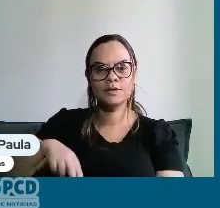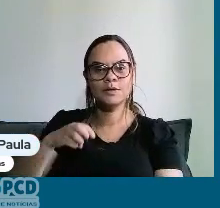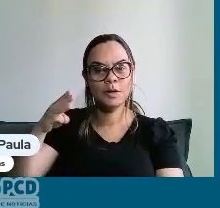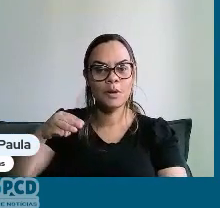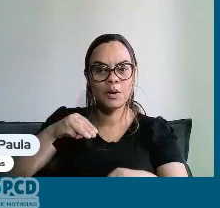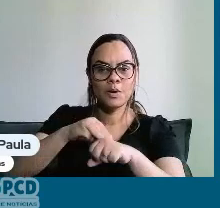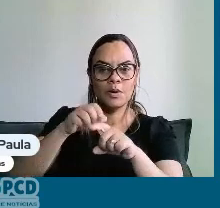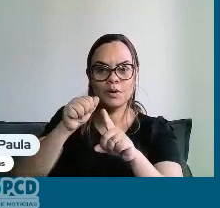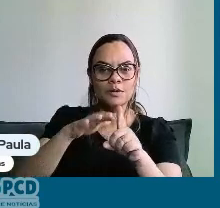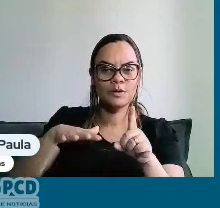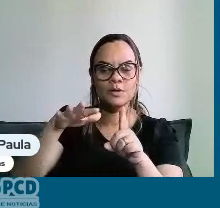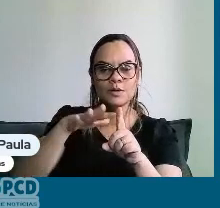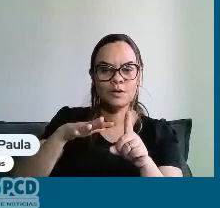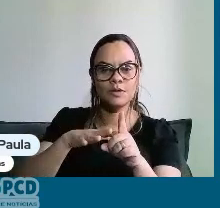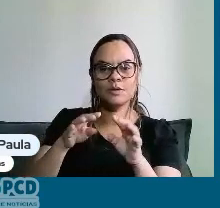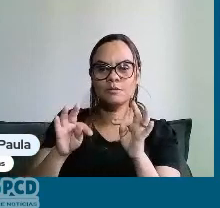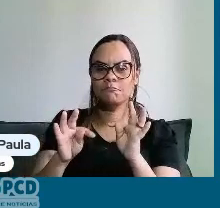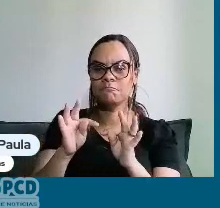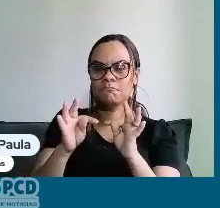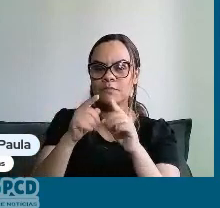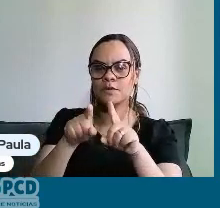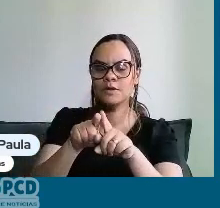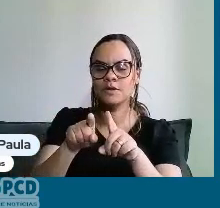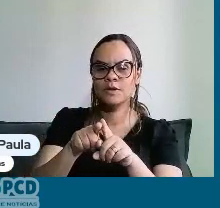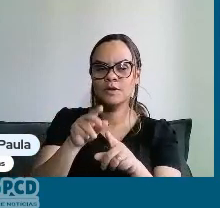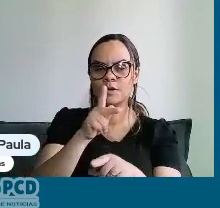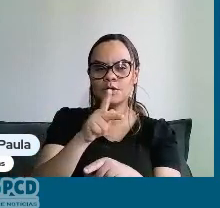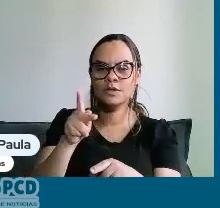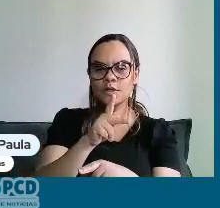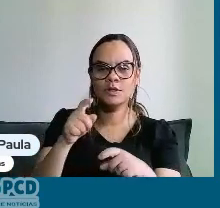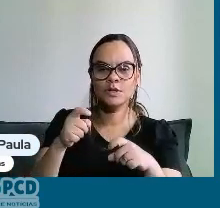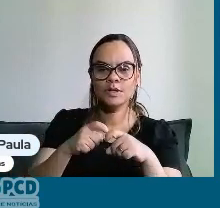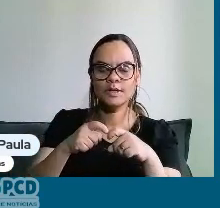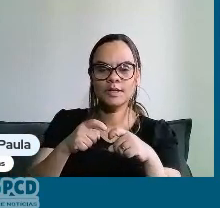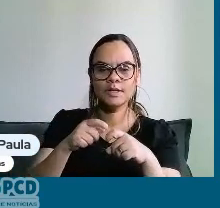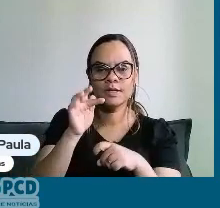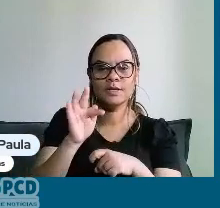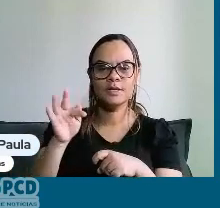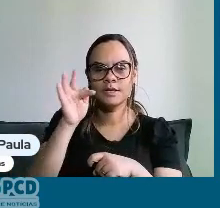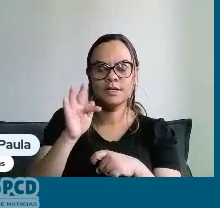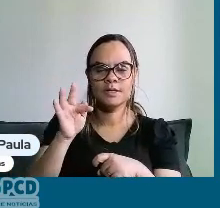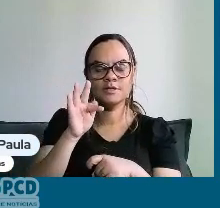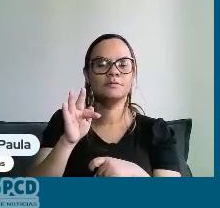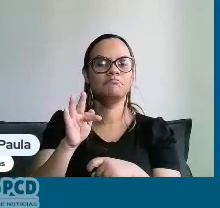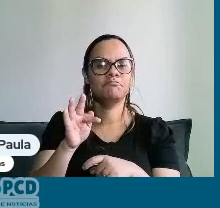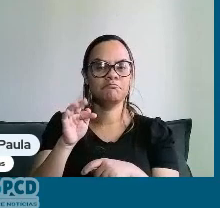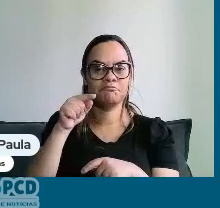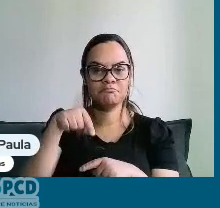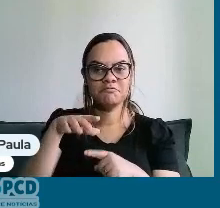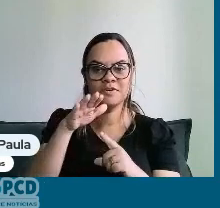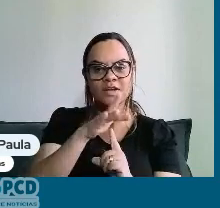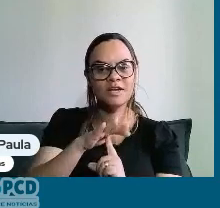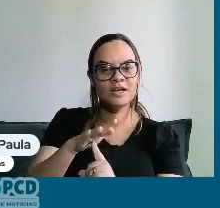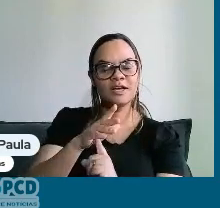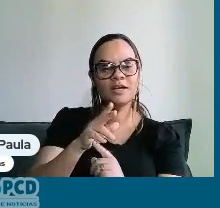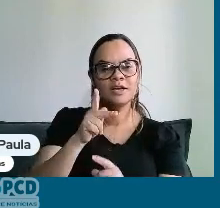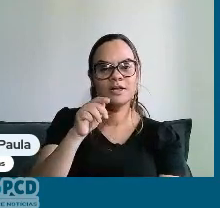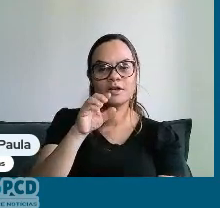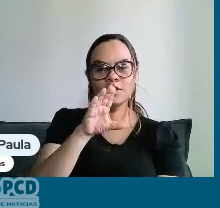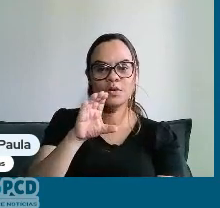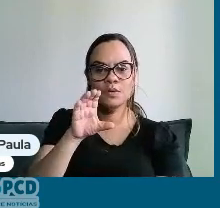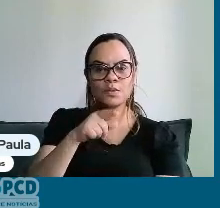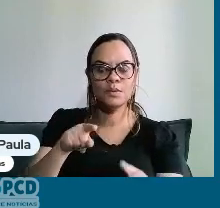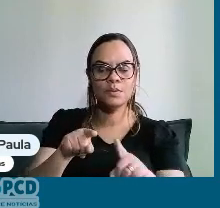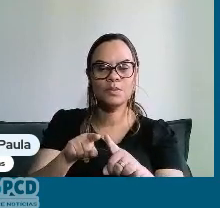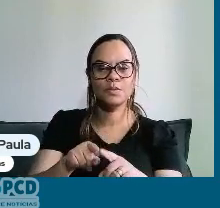Sociedade Internacional de Nefrologia também. Professor de Medicina das Faculdades Pequeno Príncipe, né? E também atuo como médico nefrologista